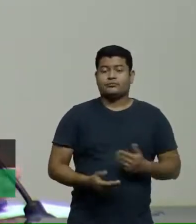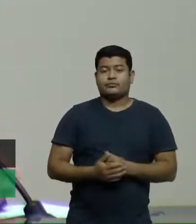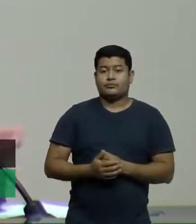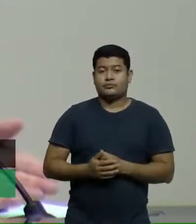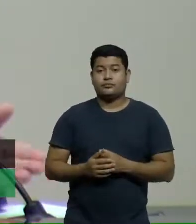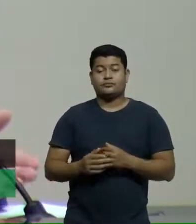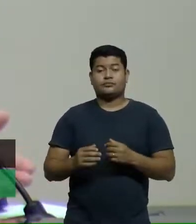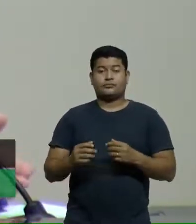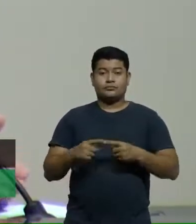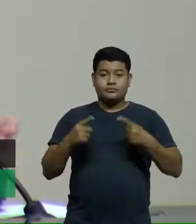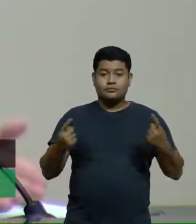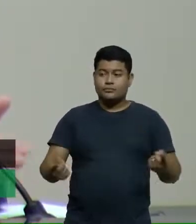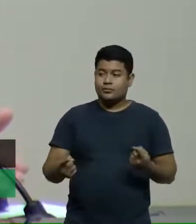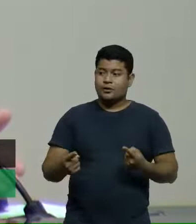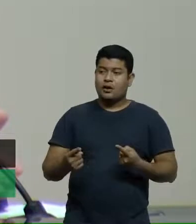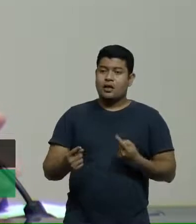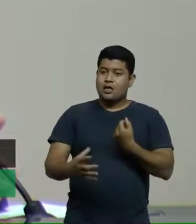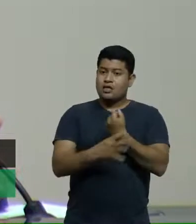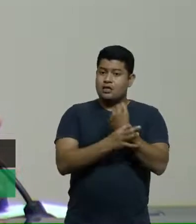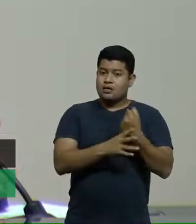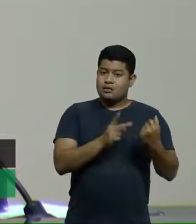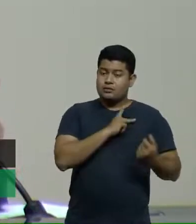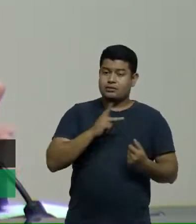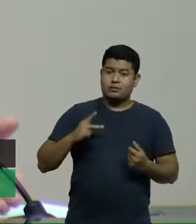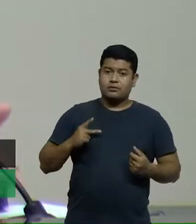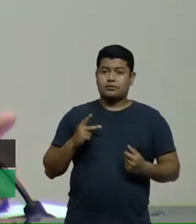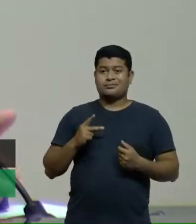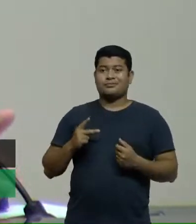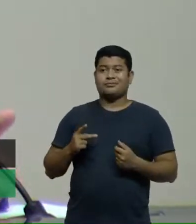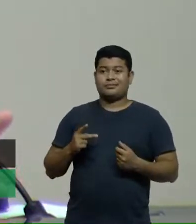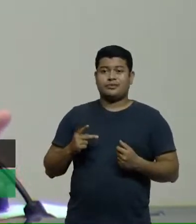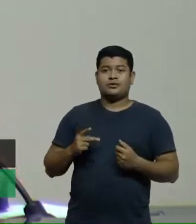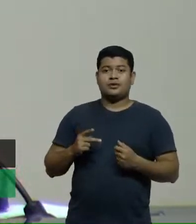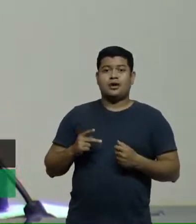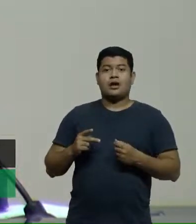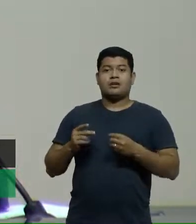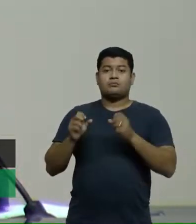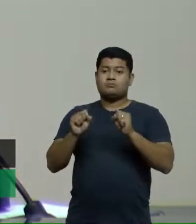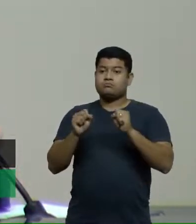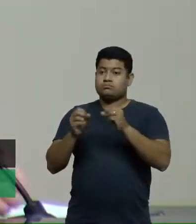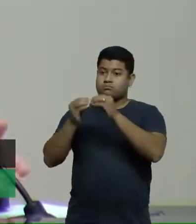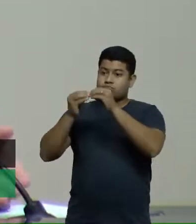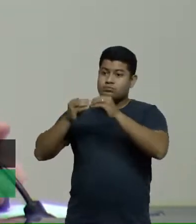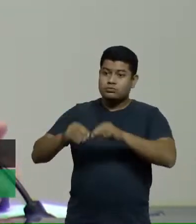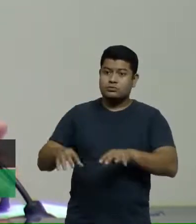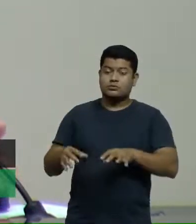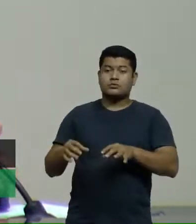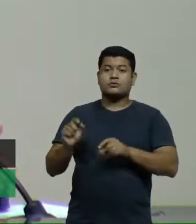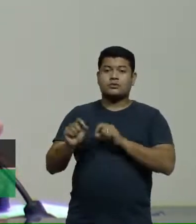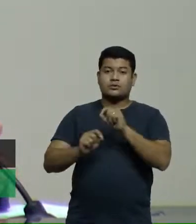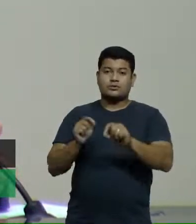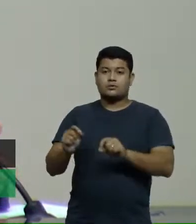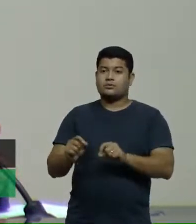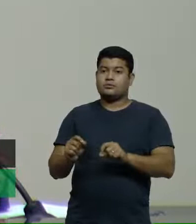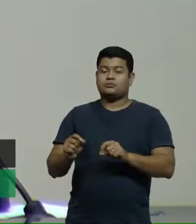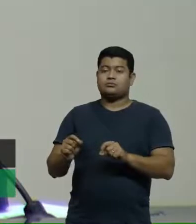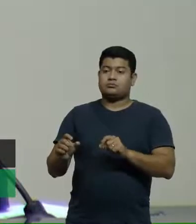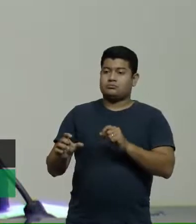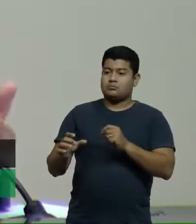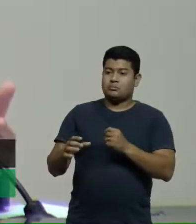mexe com a vida, com a integridade física, com a segurança pessoal das